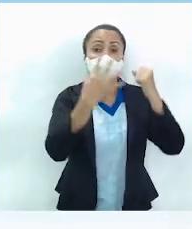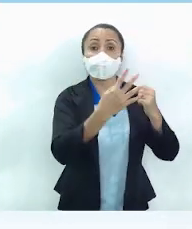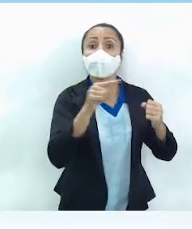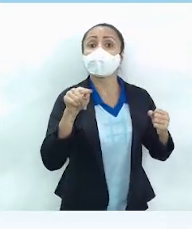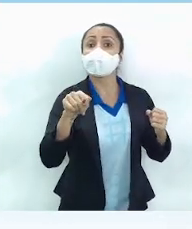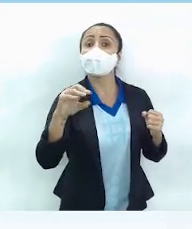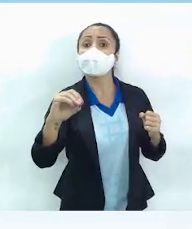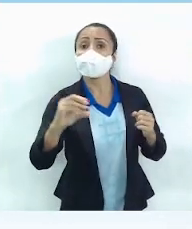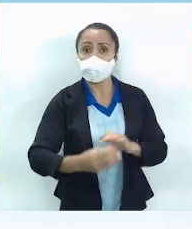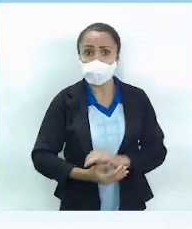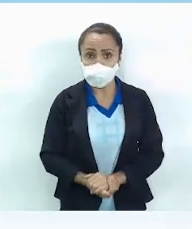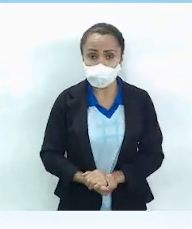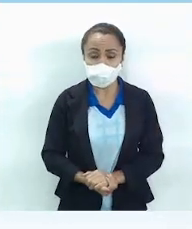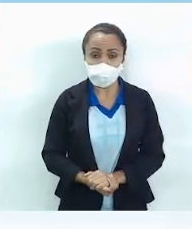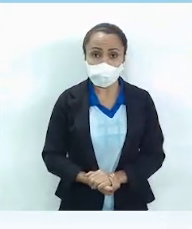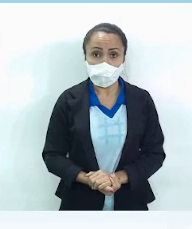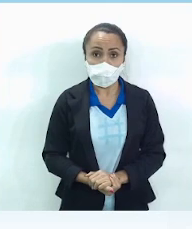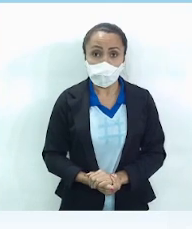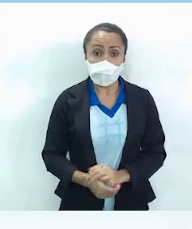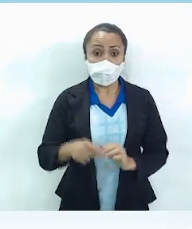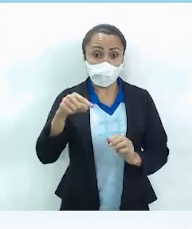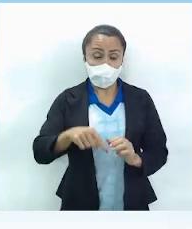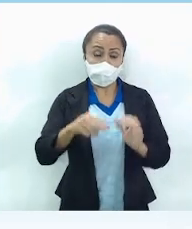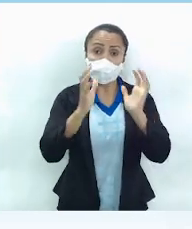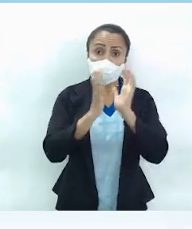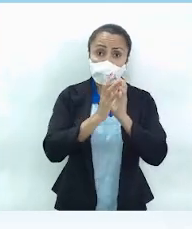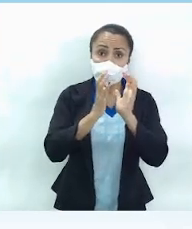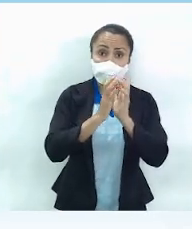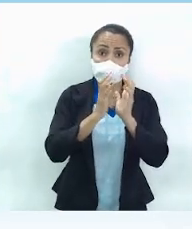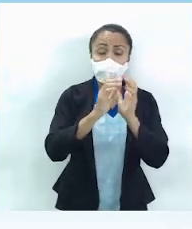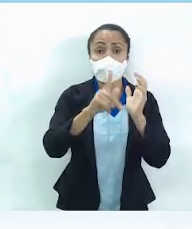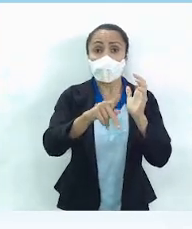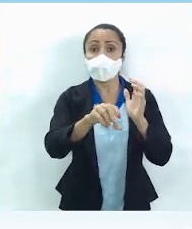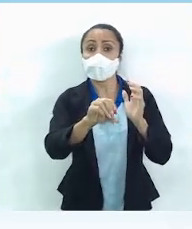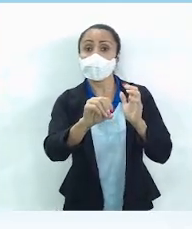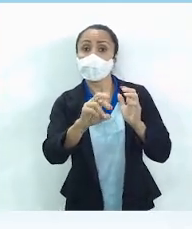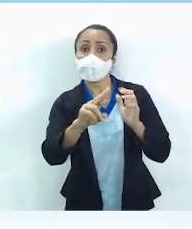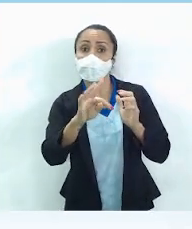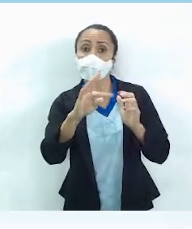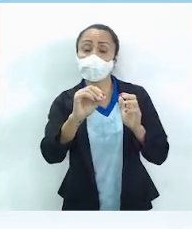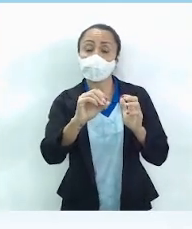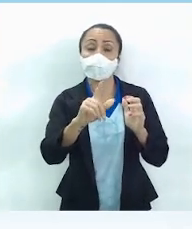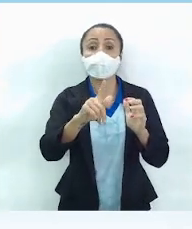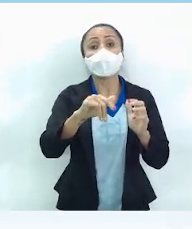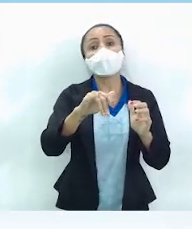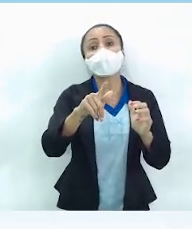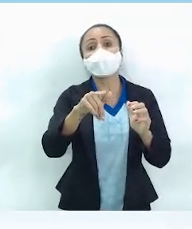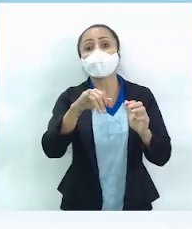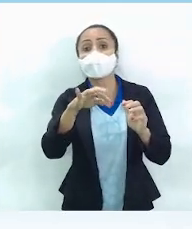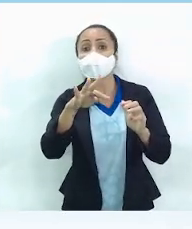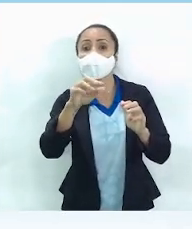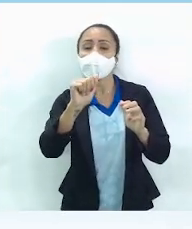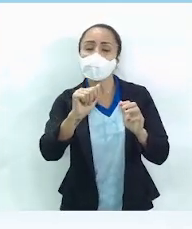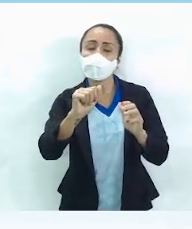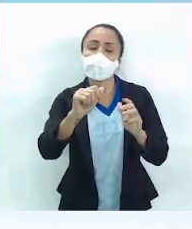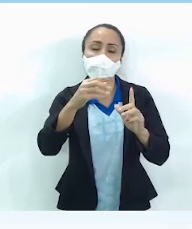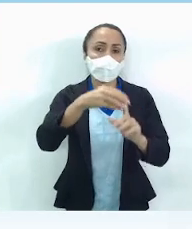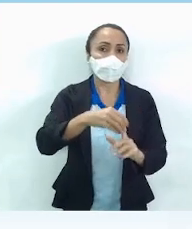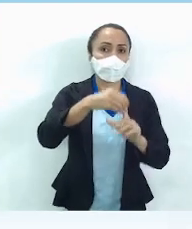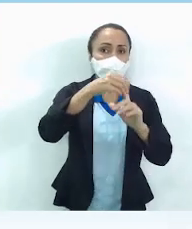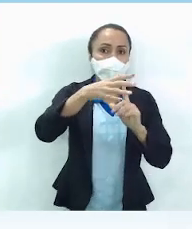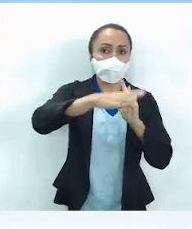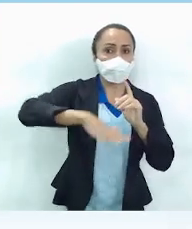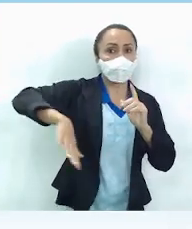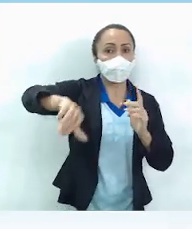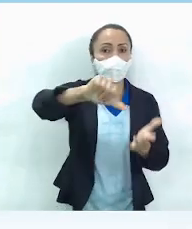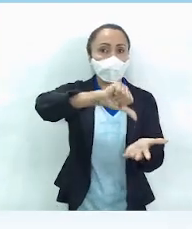Né? Então, o Porto Digital aqui no Recife, ele é um dos principais polos tecnológicos brasileiros. Não é?